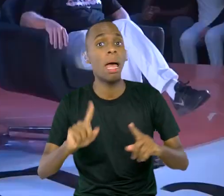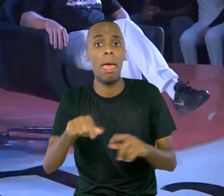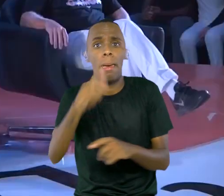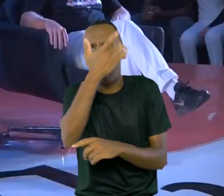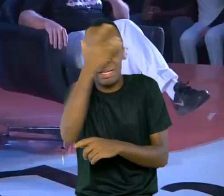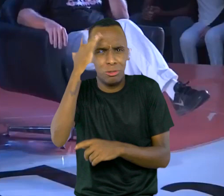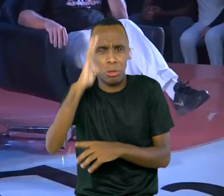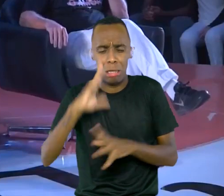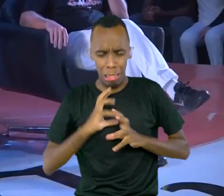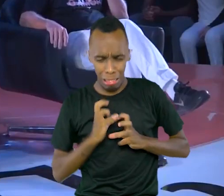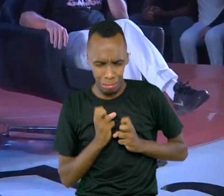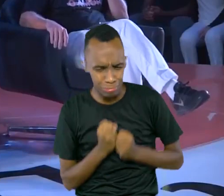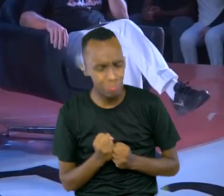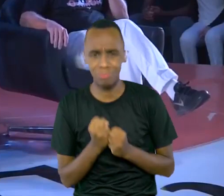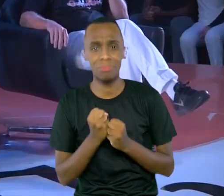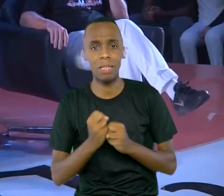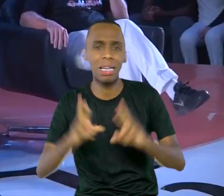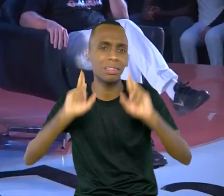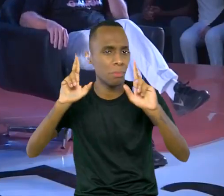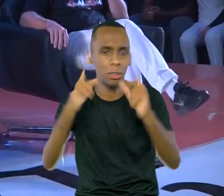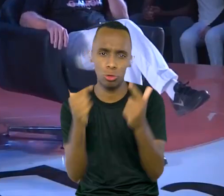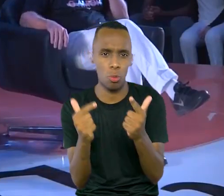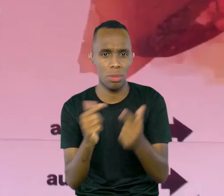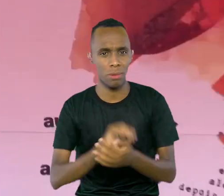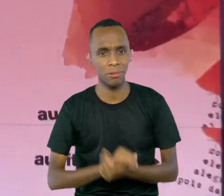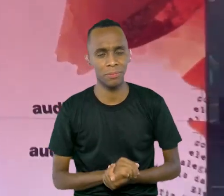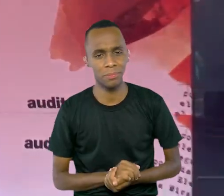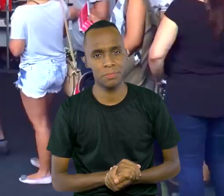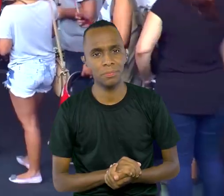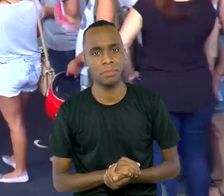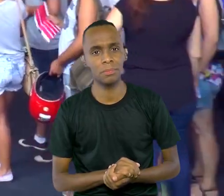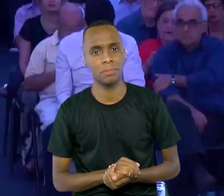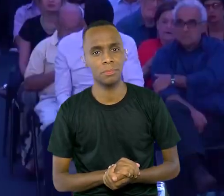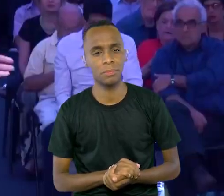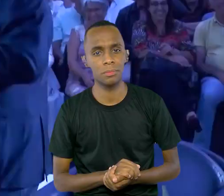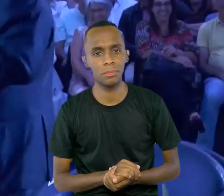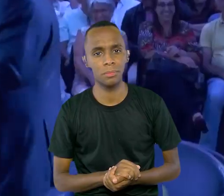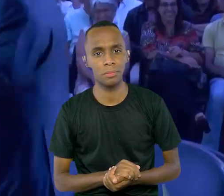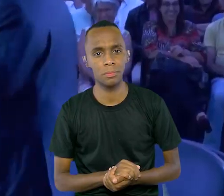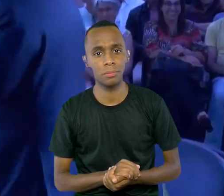tola. É gente que já apodreceu a esperança.